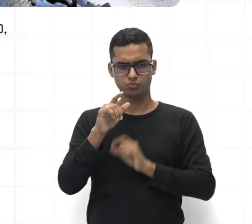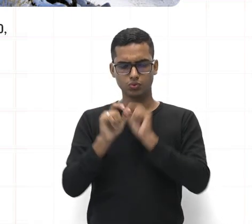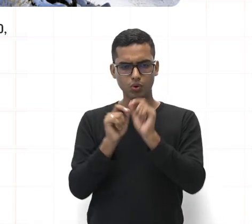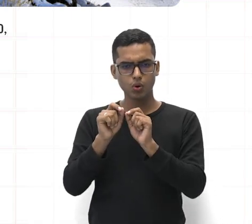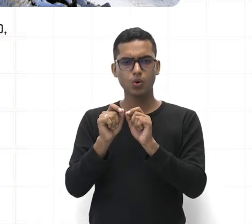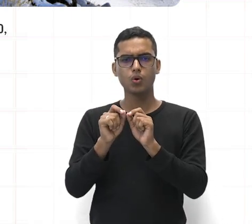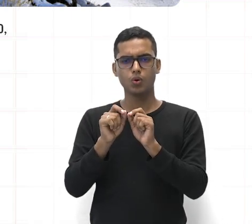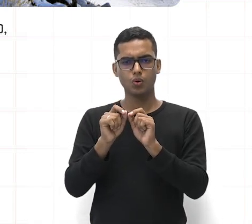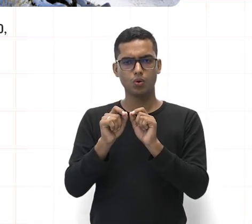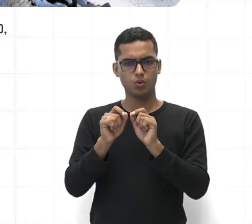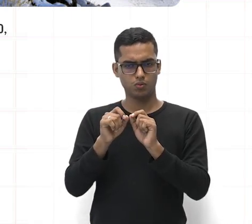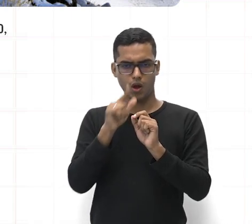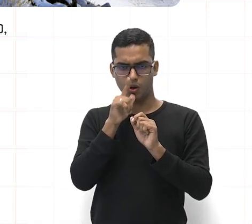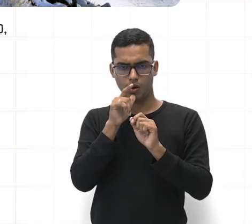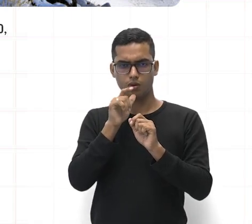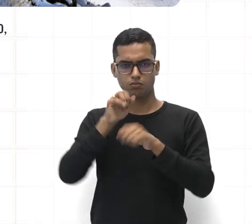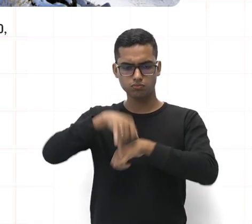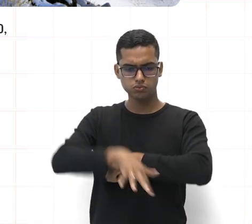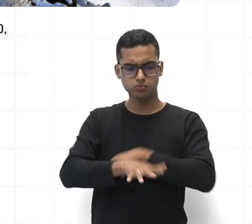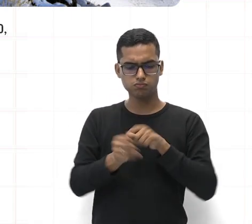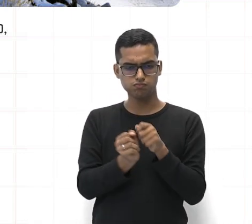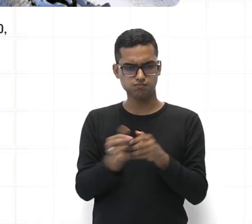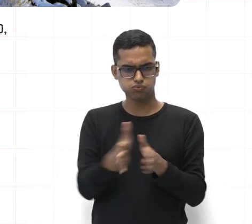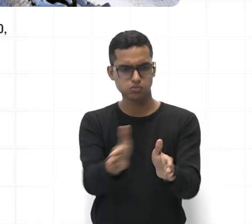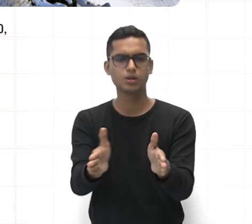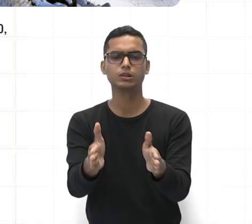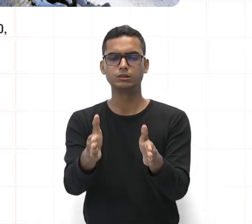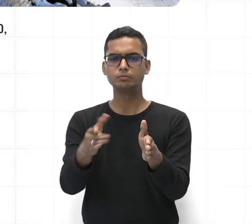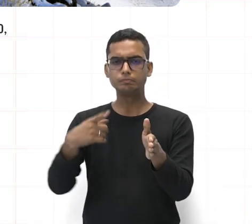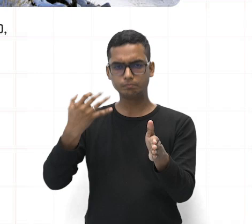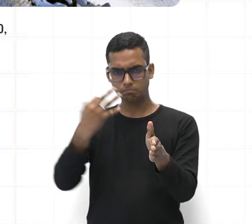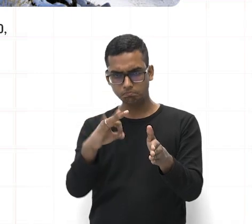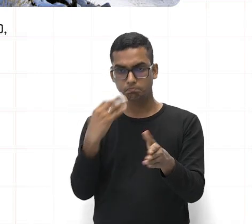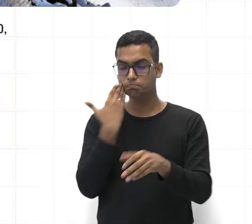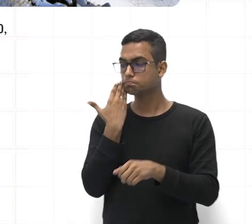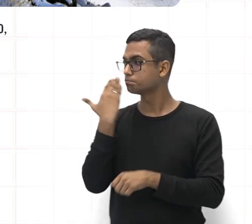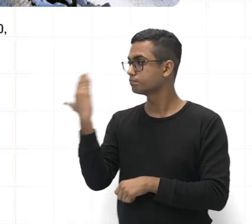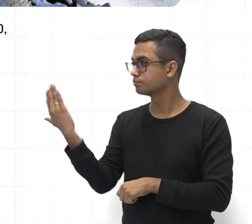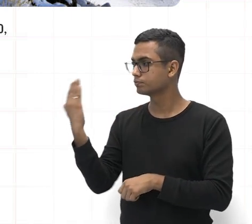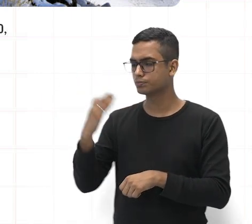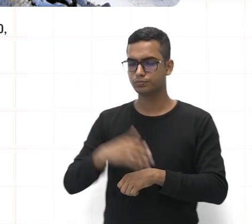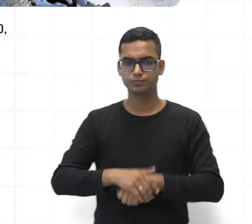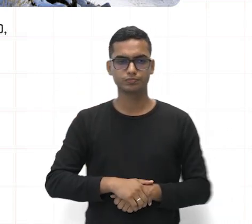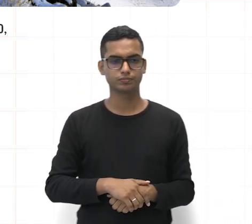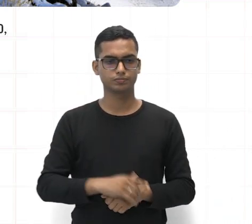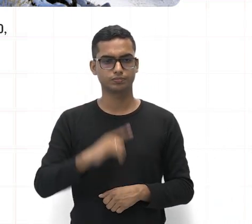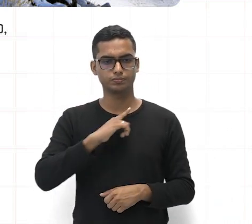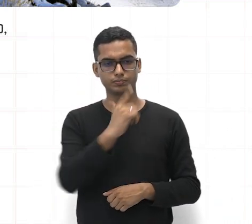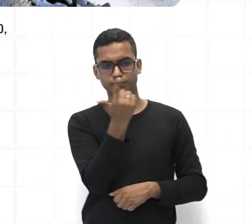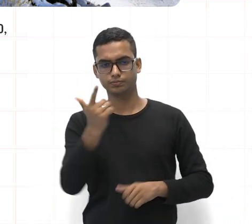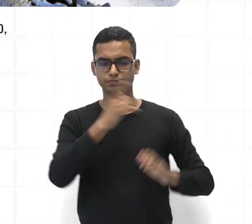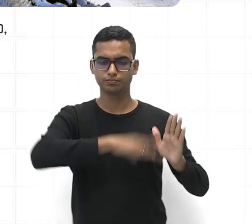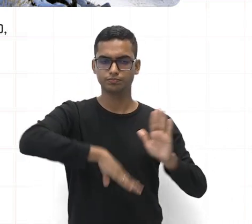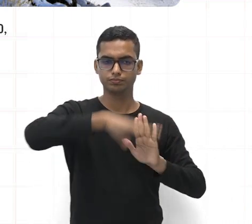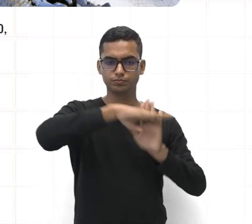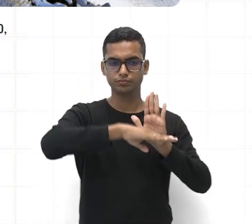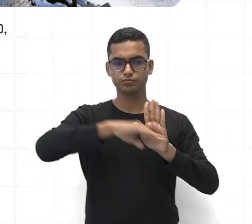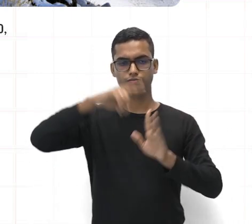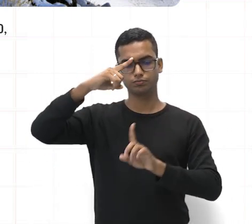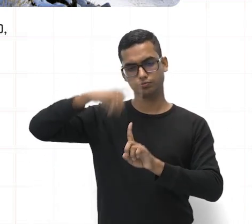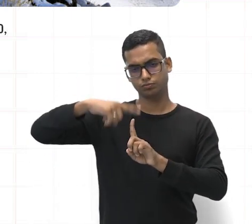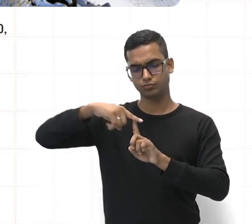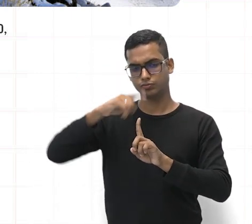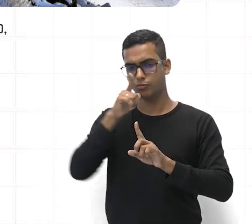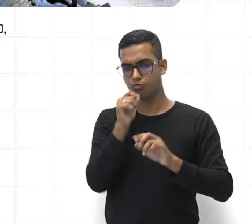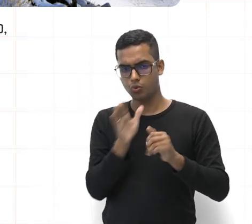seja, às suas fontes de abastecimento. Então, nós temos aí uma outra classificação para os tipos de